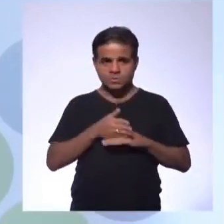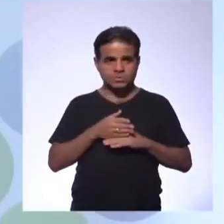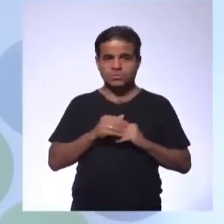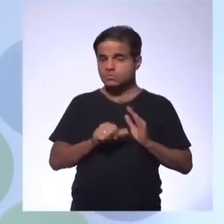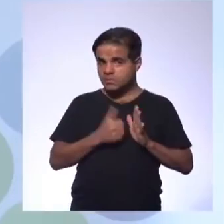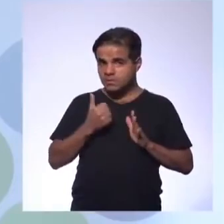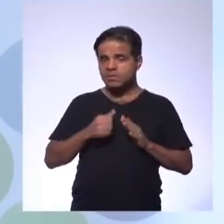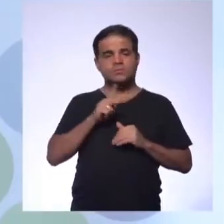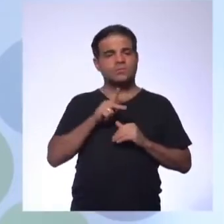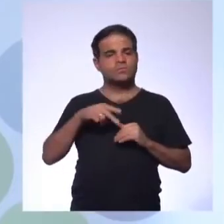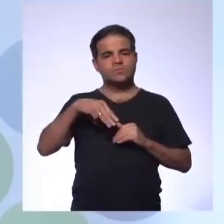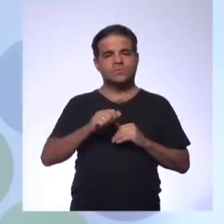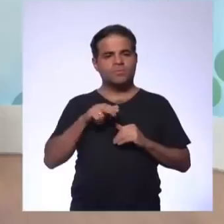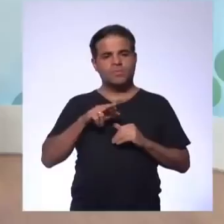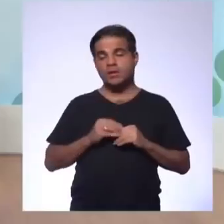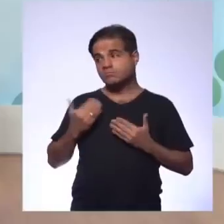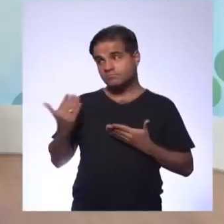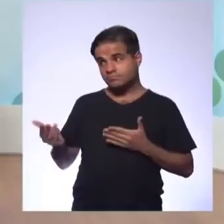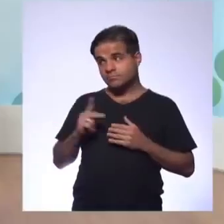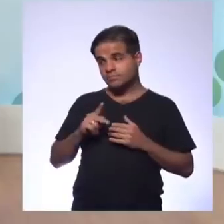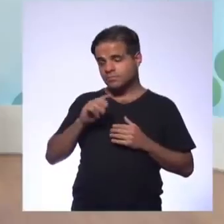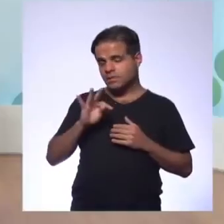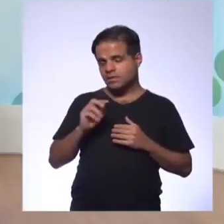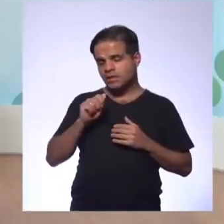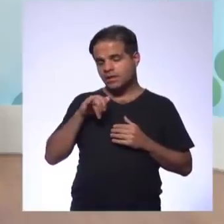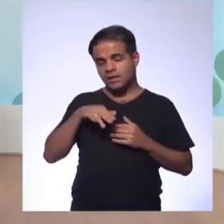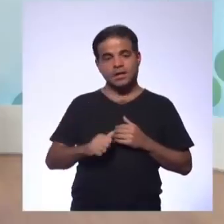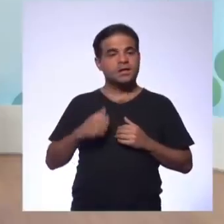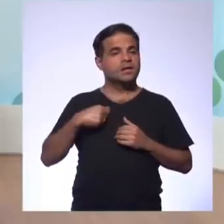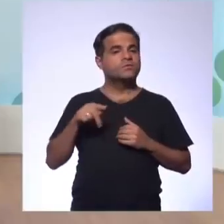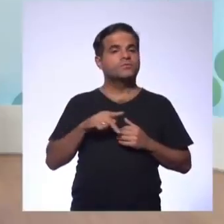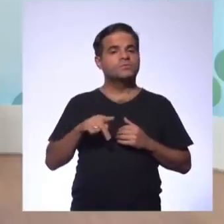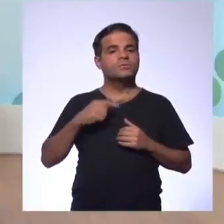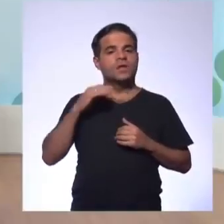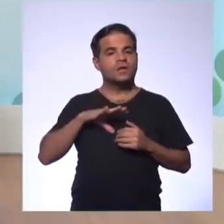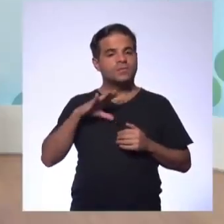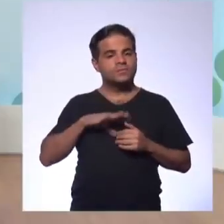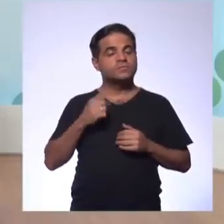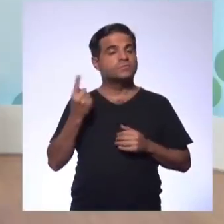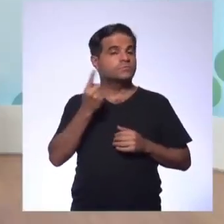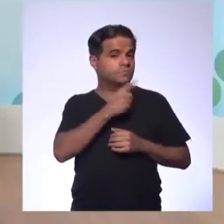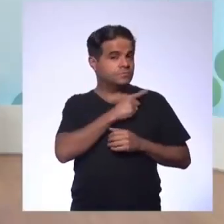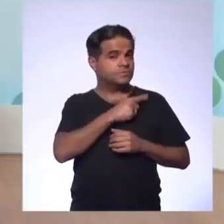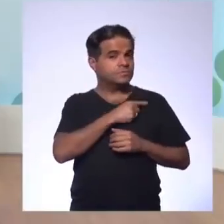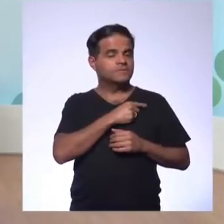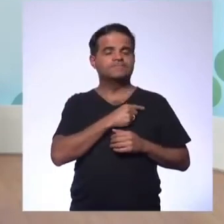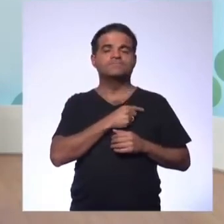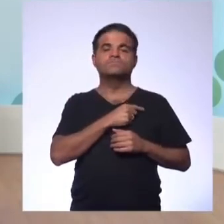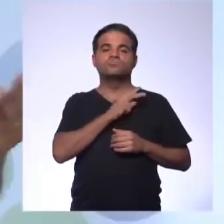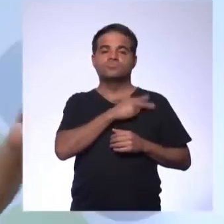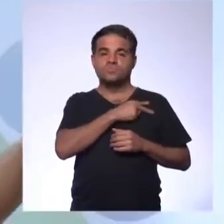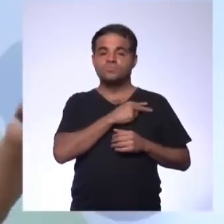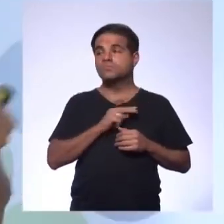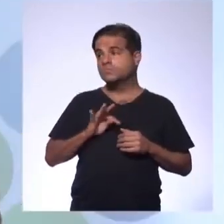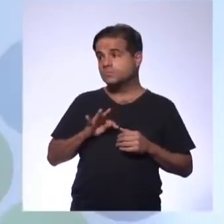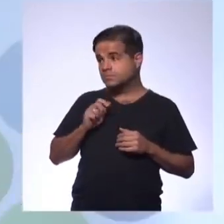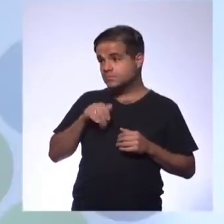professor Mauro de Língua Portuguesa, professora Tayana do meu lado, eu sou professor de Língua Portuguesa da primeira e da segunda série, a